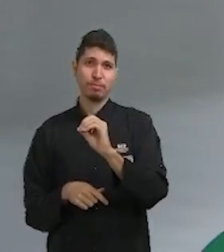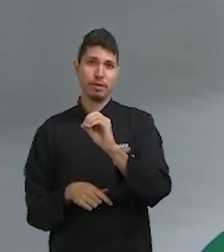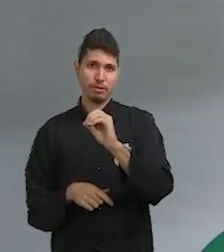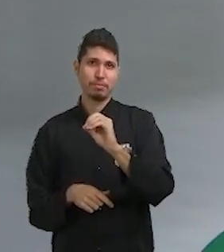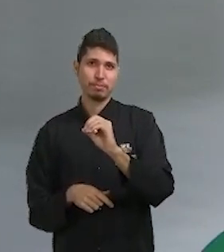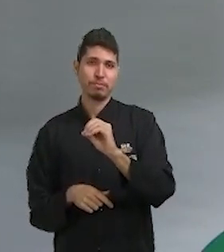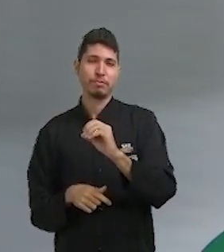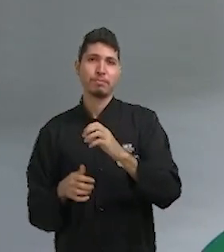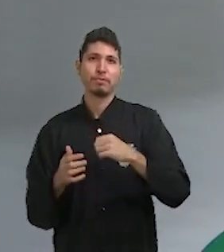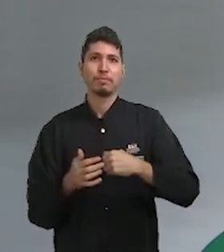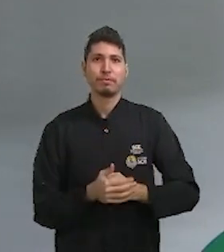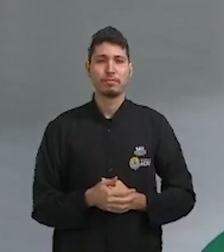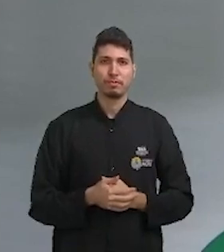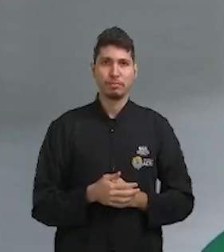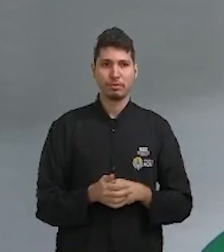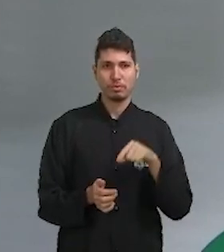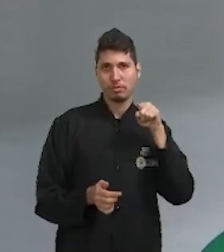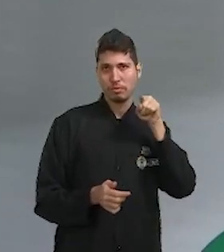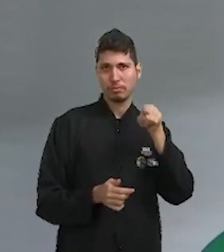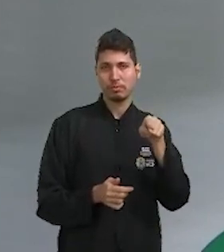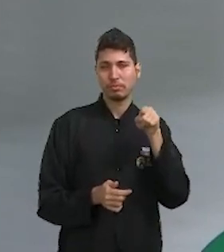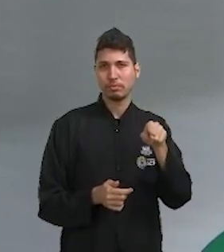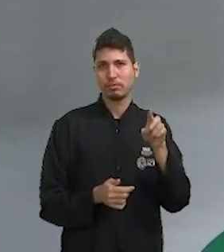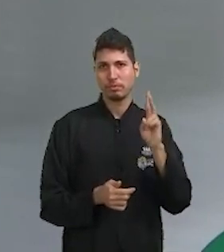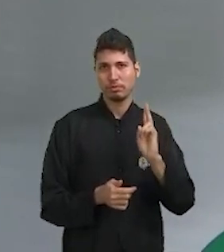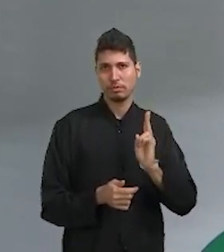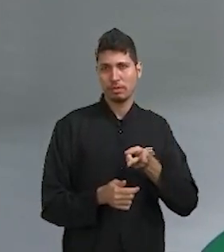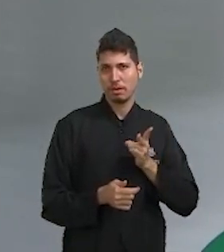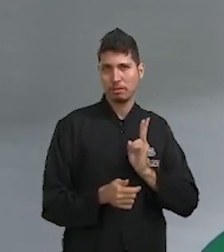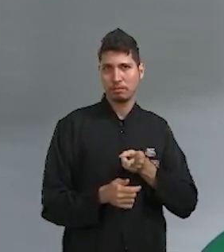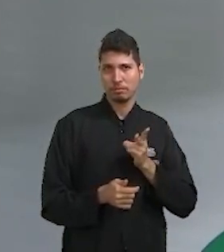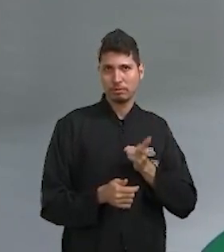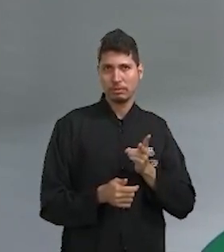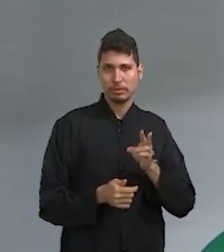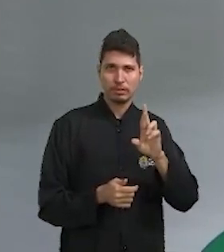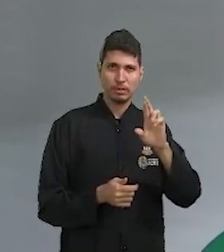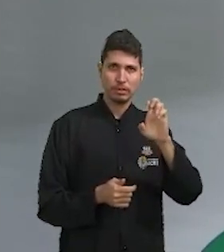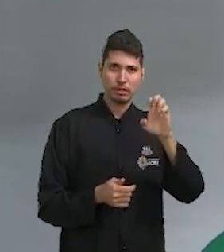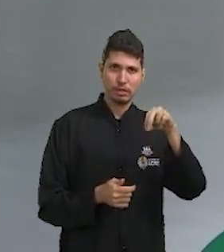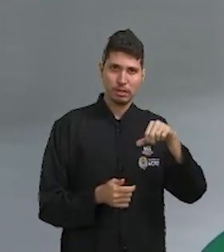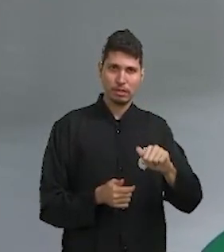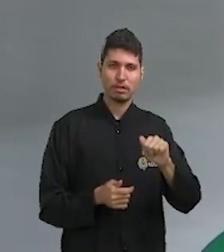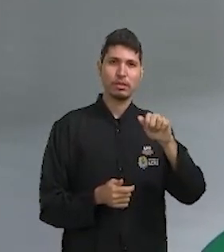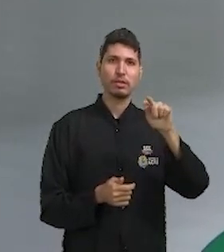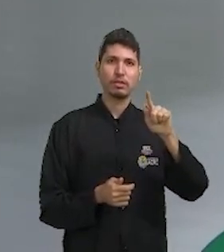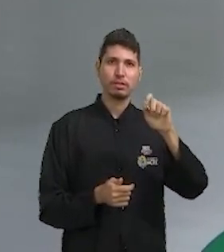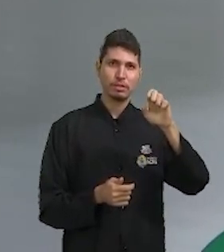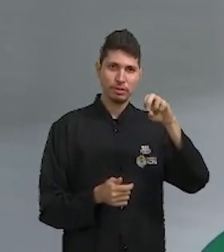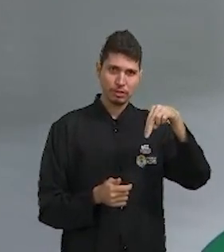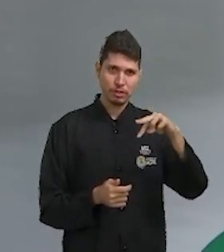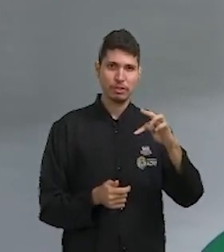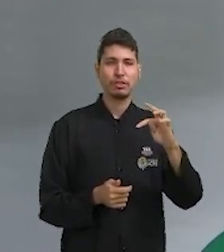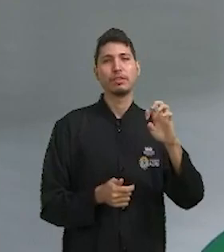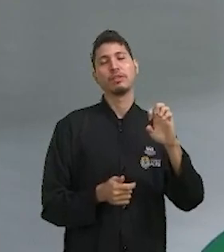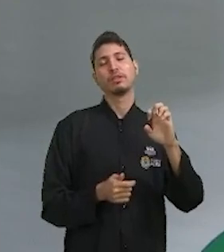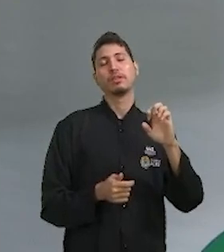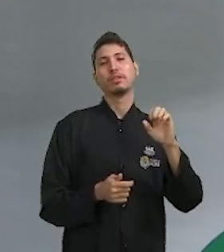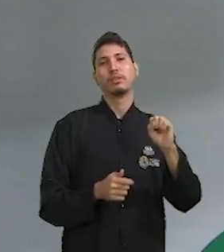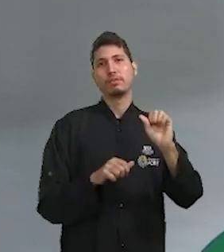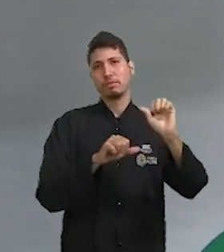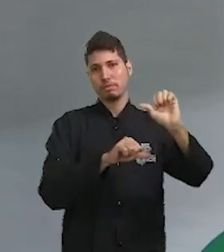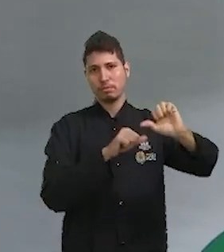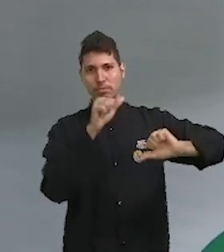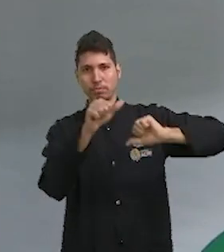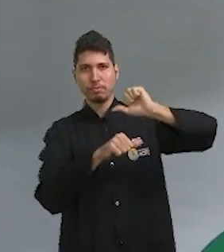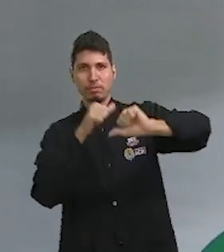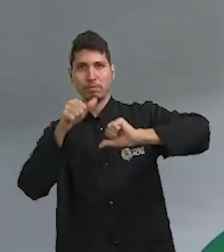química, sempre os reagentes, eles vão se transformar em produtos novos, mas com